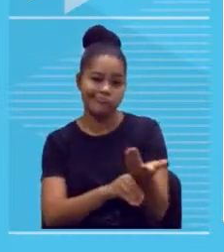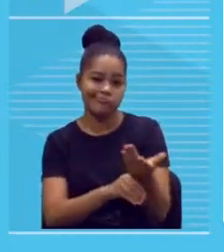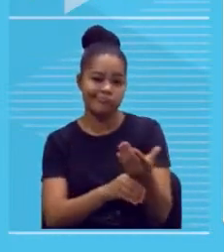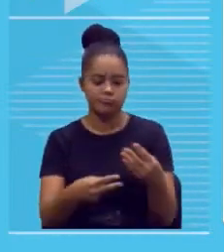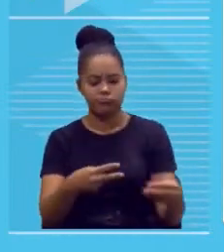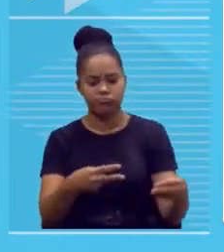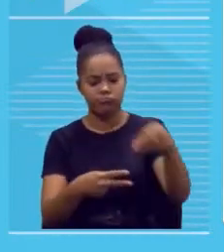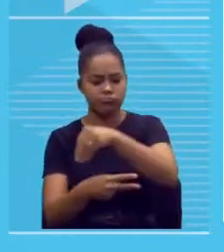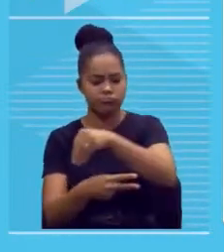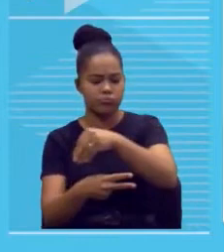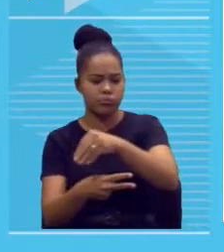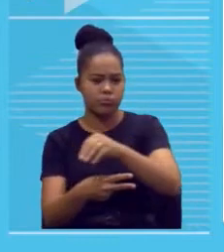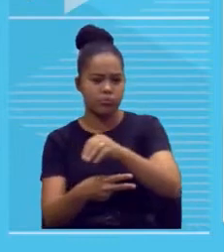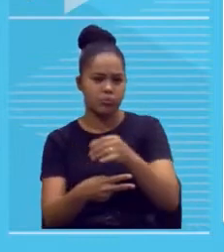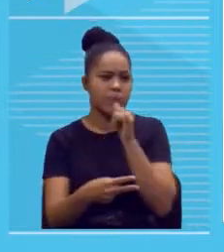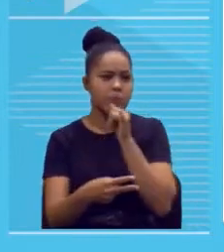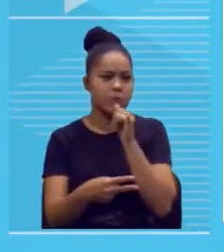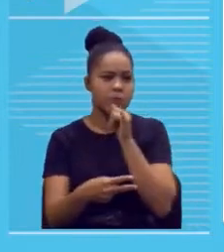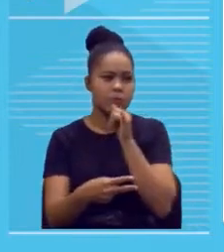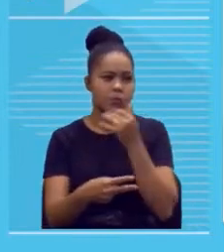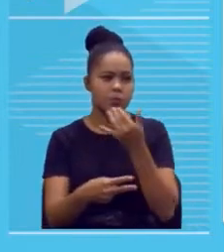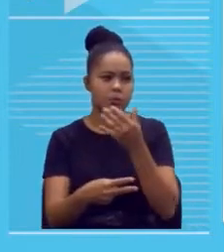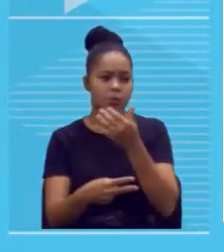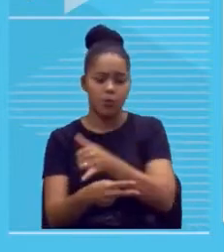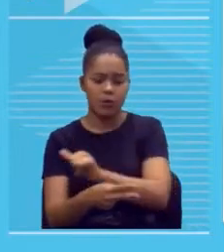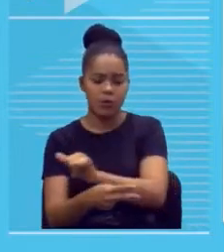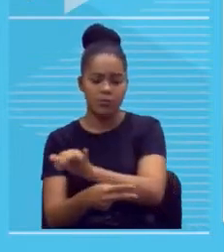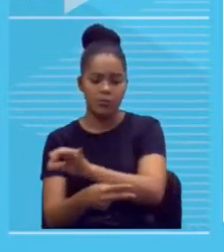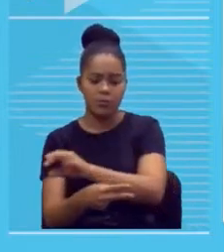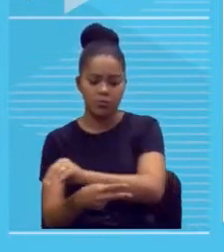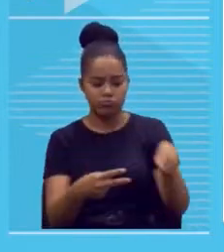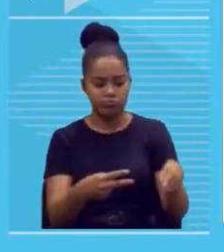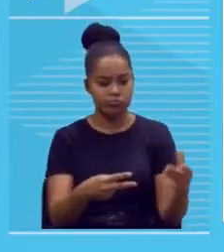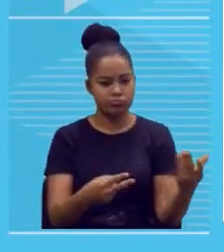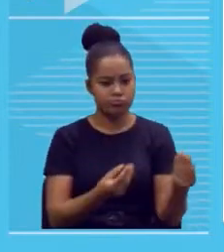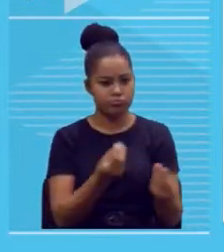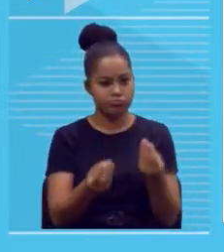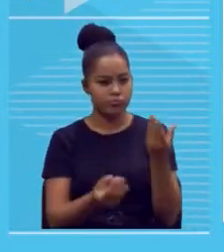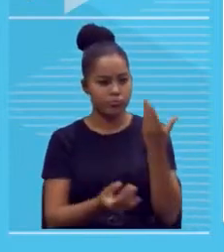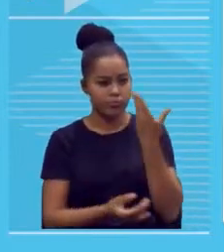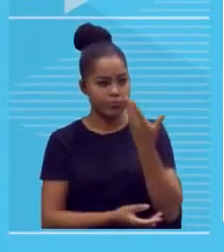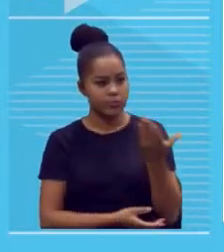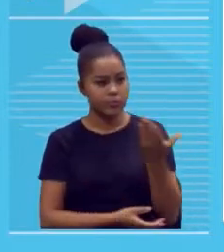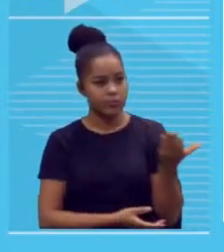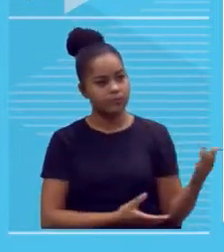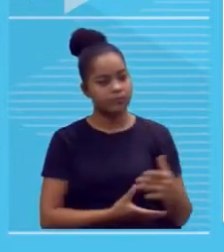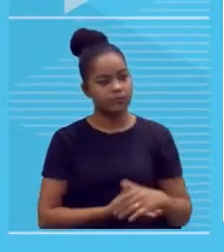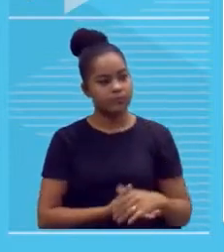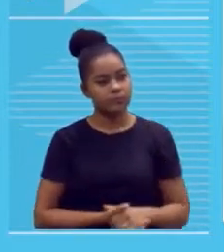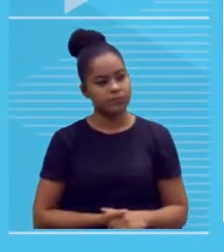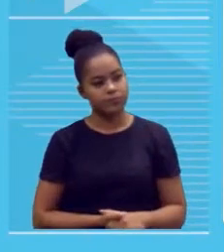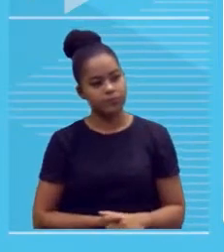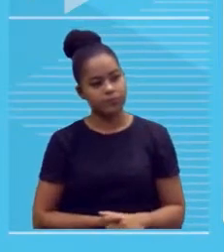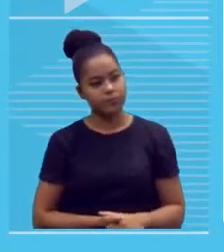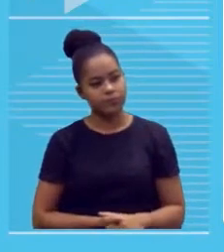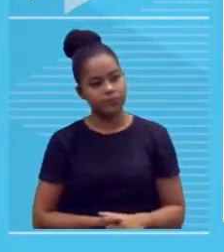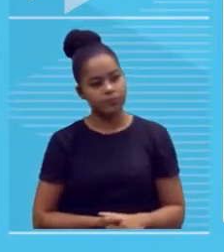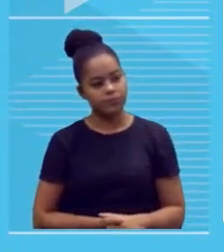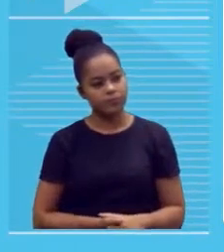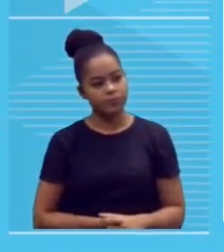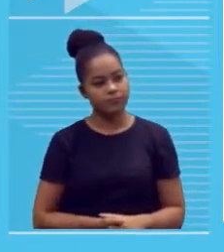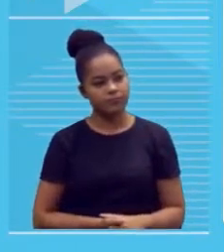passar esse Y para cá, vai ficar X menos Y menos 6 igual a zero.